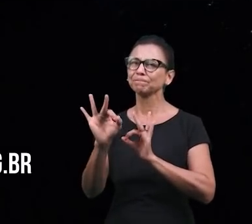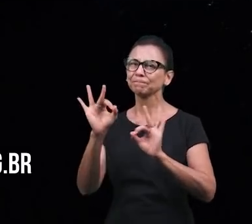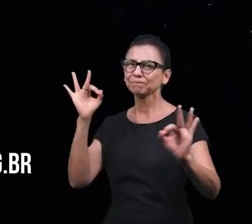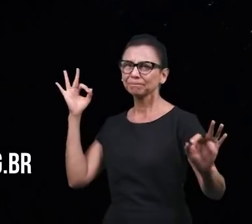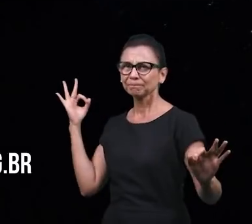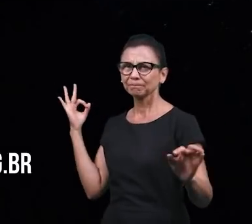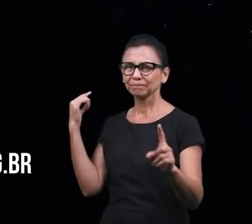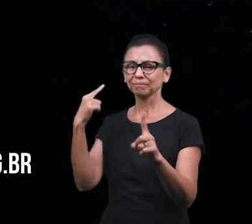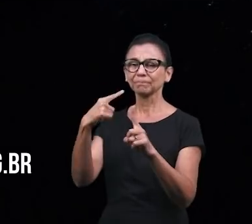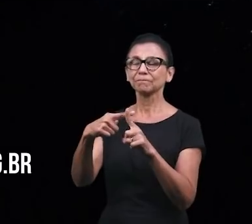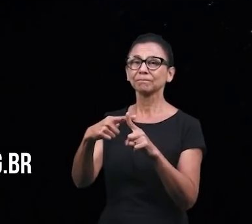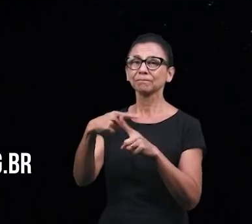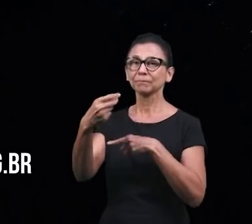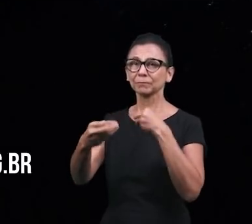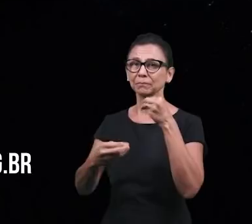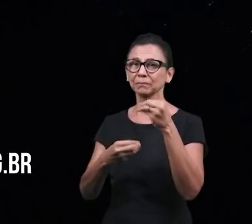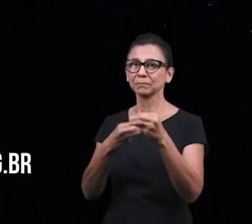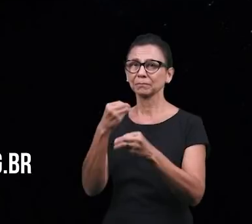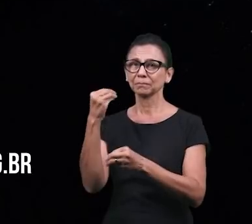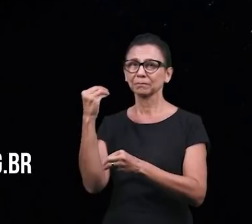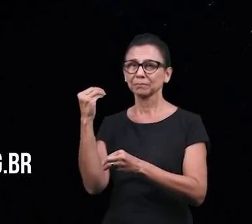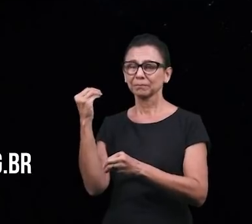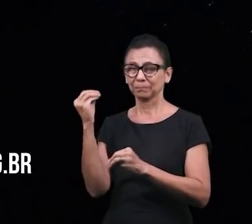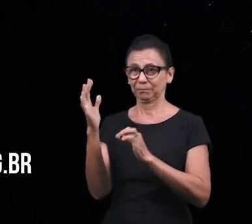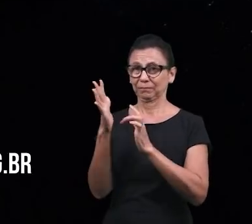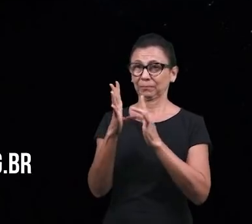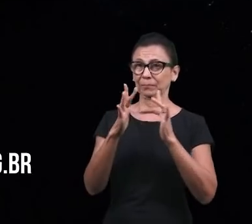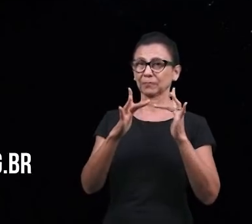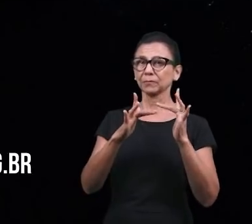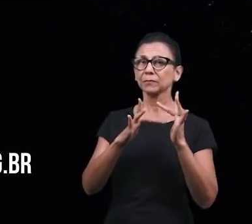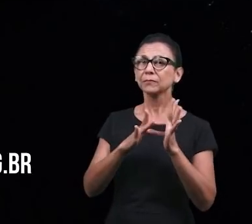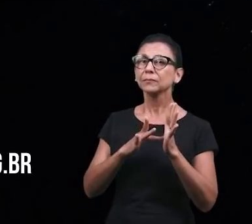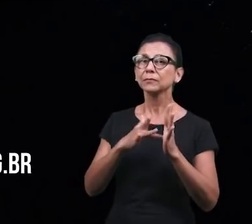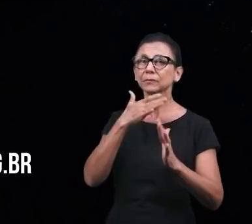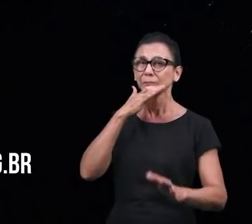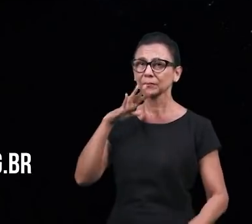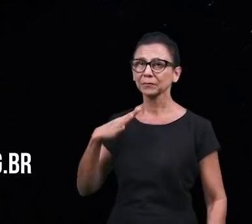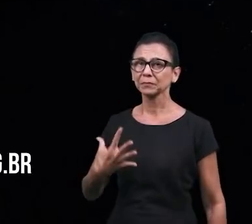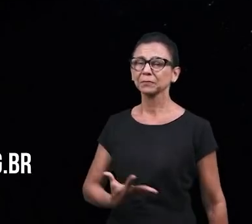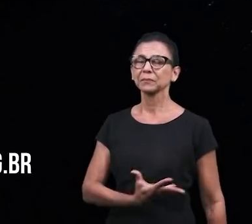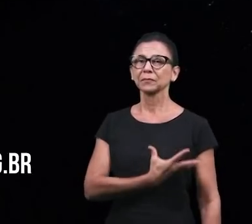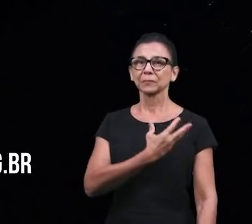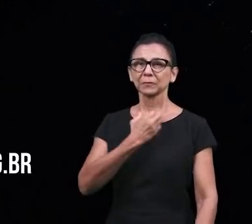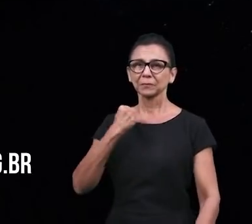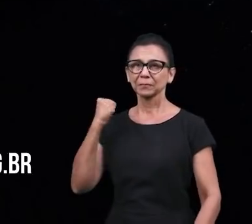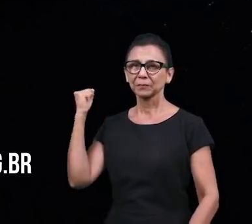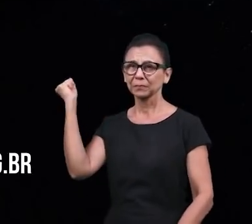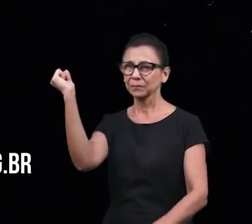A cruz do Salvador.